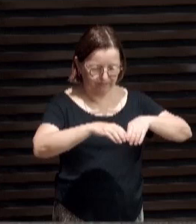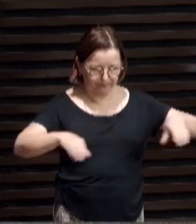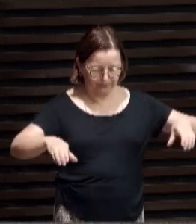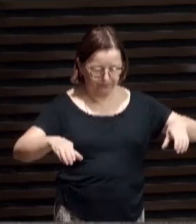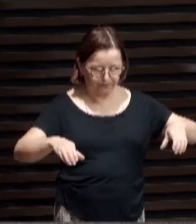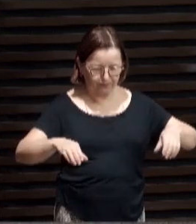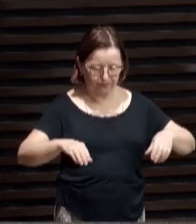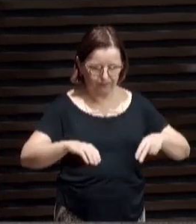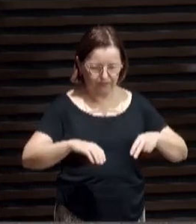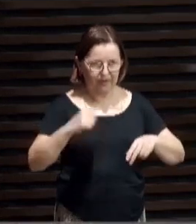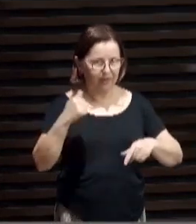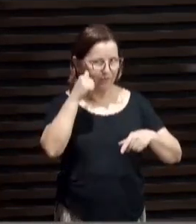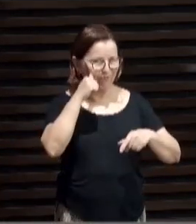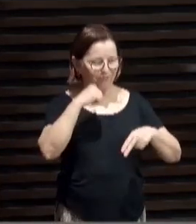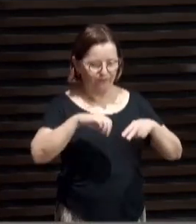Chegou uma senhora